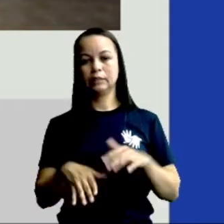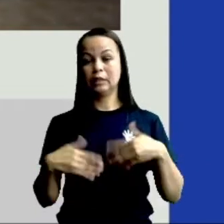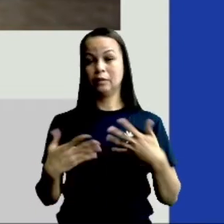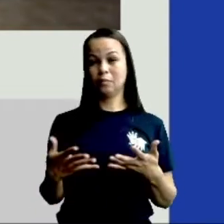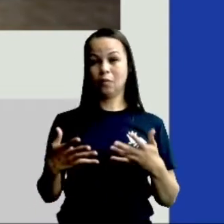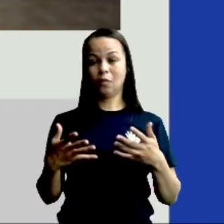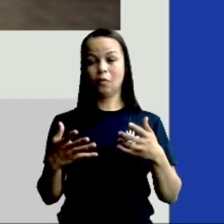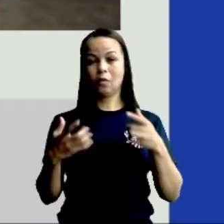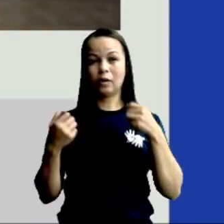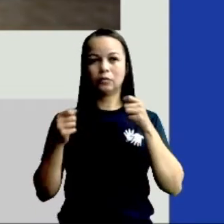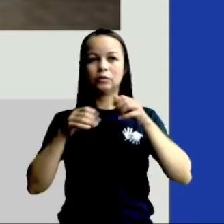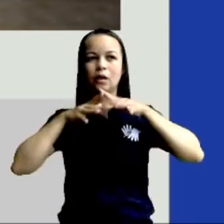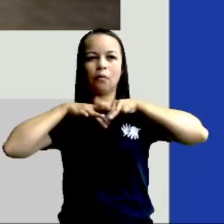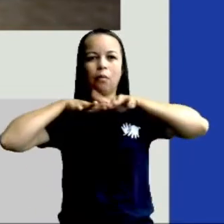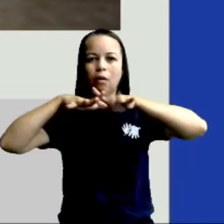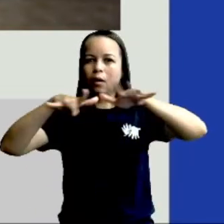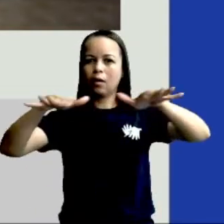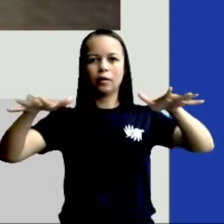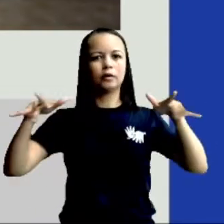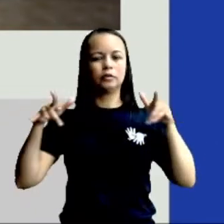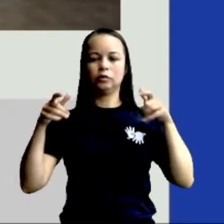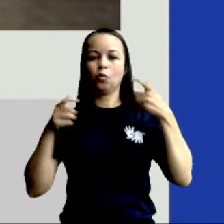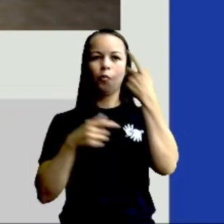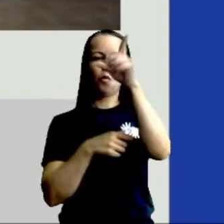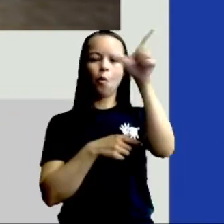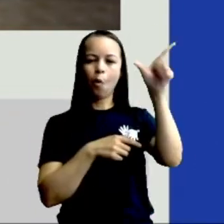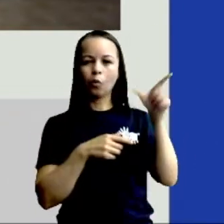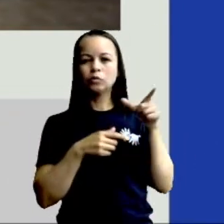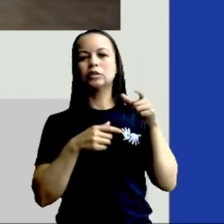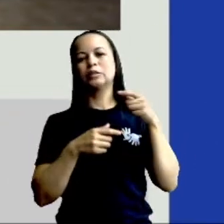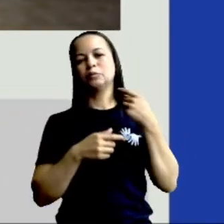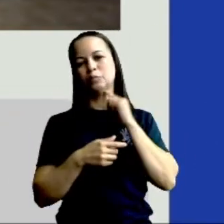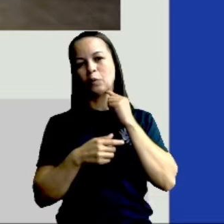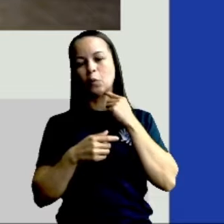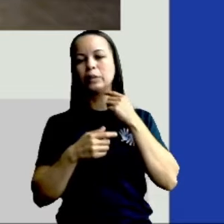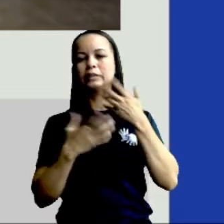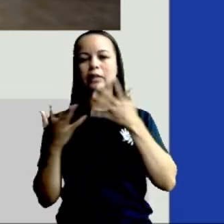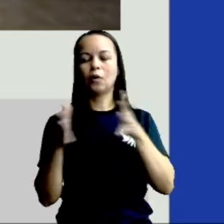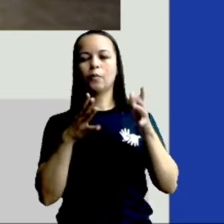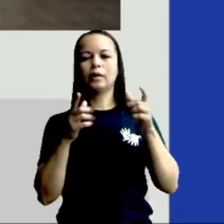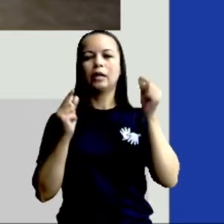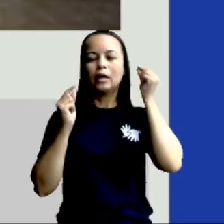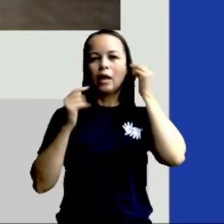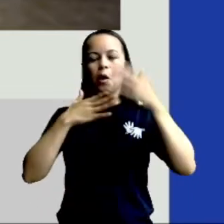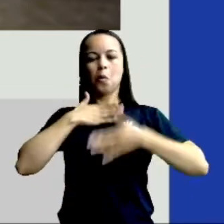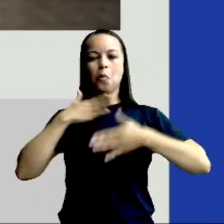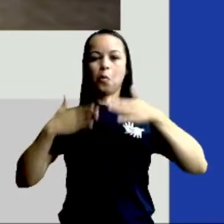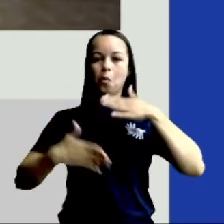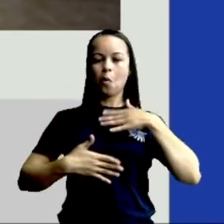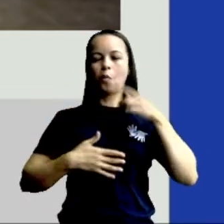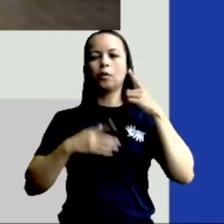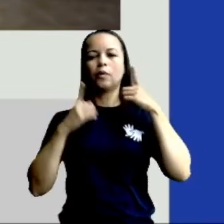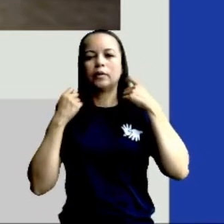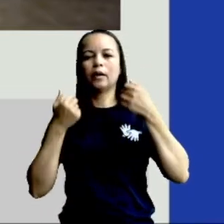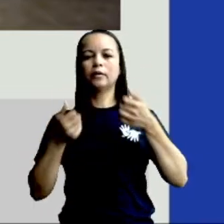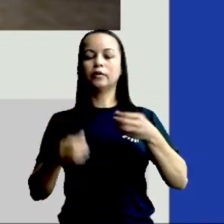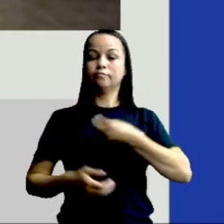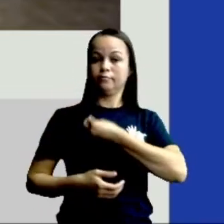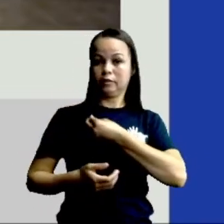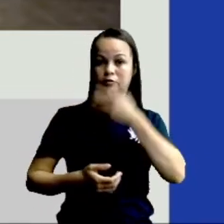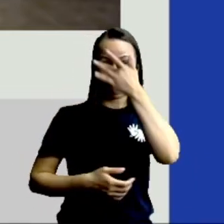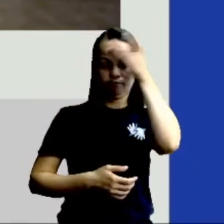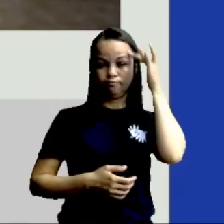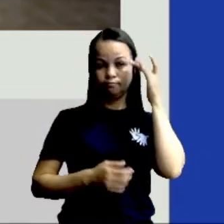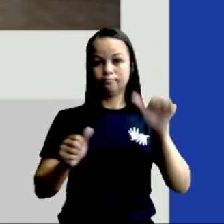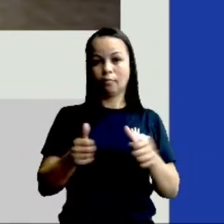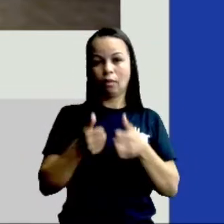se acumule no meio ambiente como outros tipos de poluição, ela causa vários danos ao corpo e à qualidade de vida das pessoas.